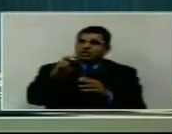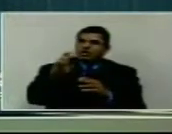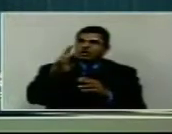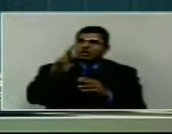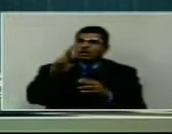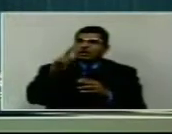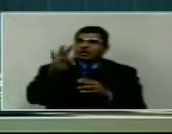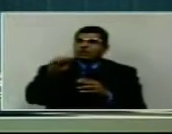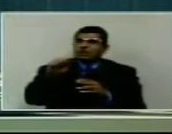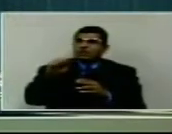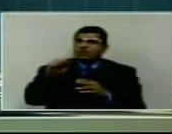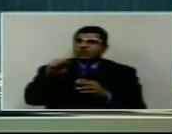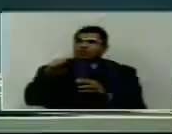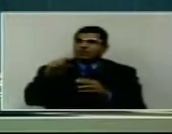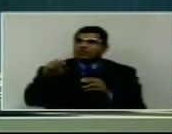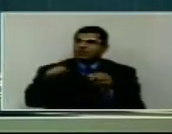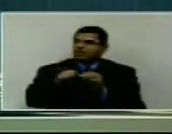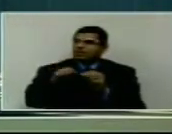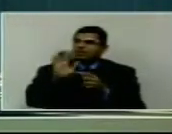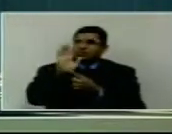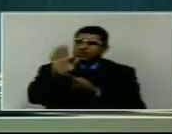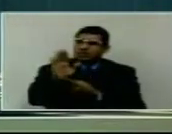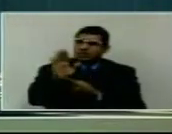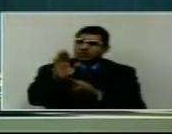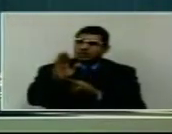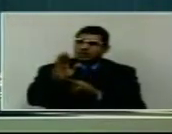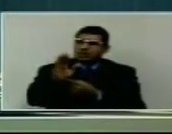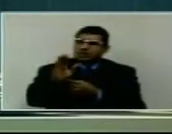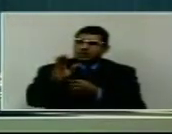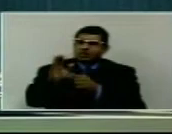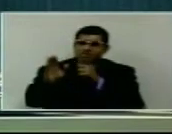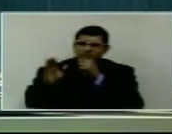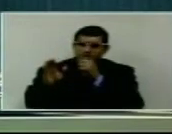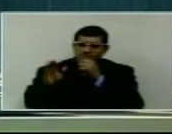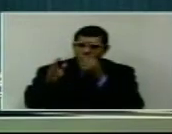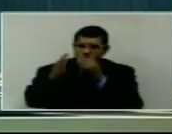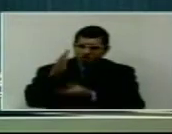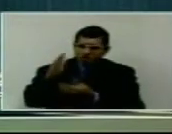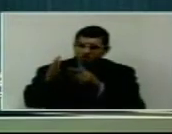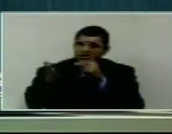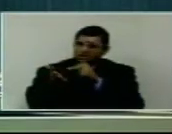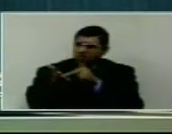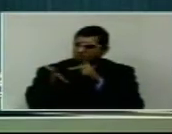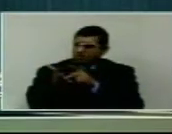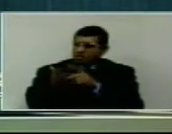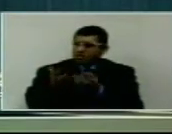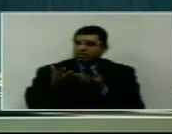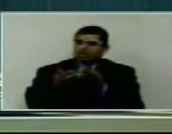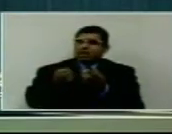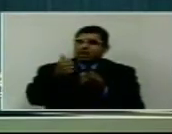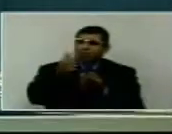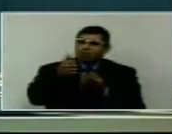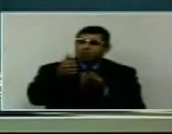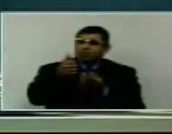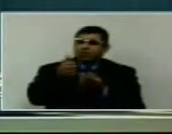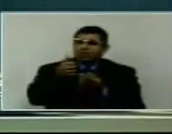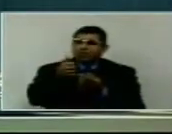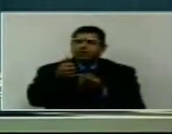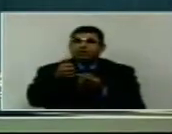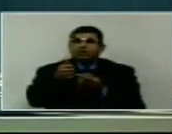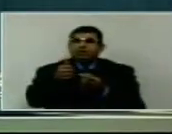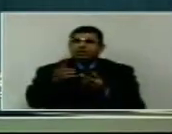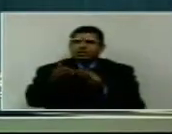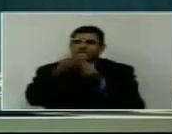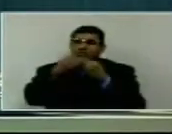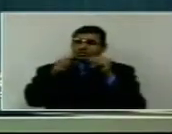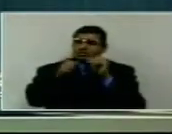reservatórios e a estação de tratamento apresentaram vazamentos? É verdade que apenas na estação de tratamento